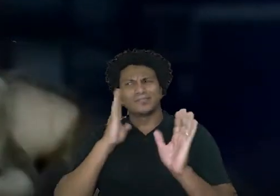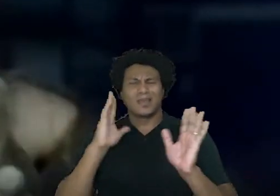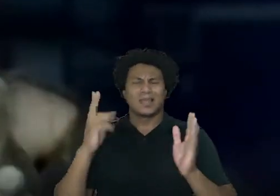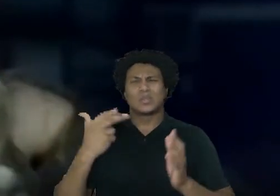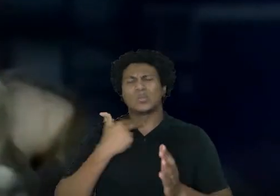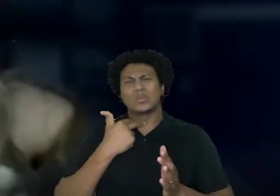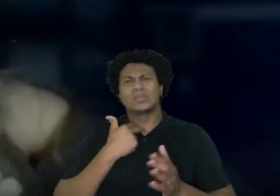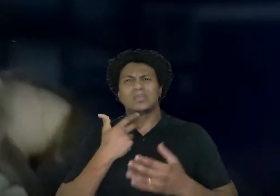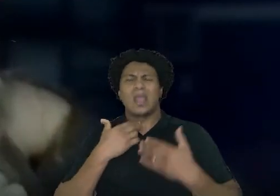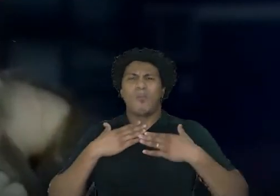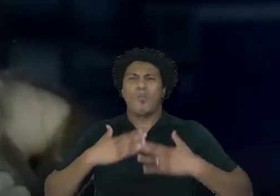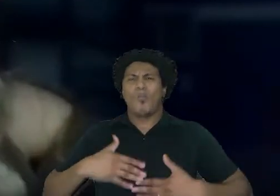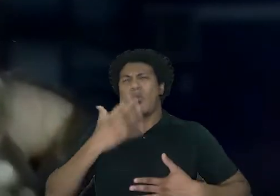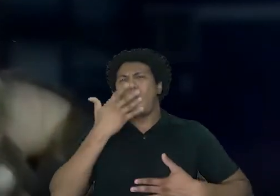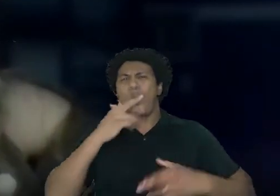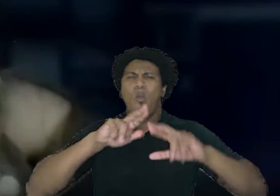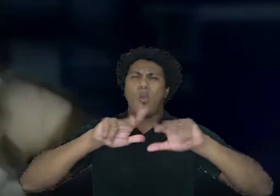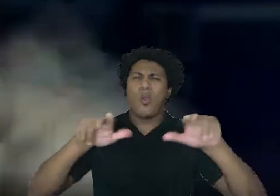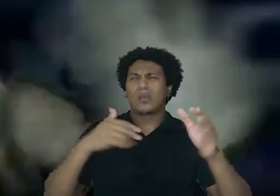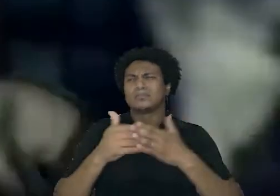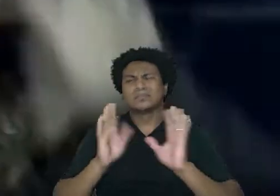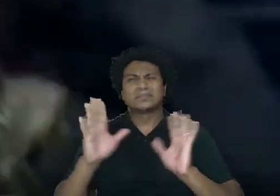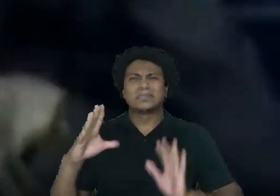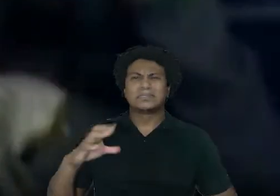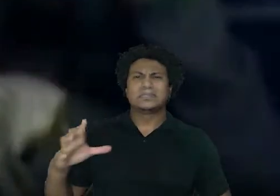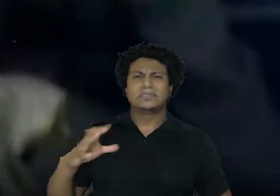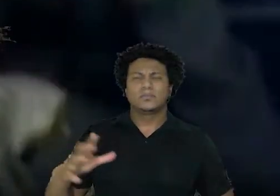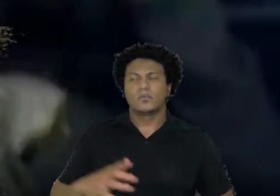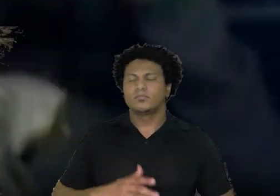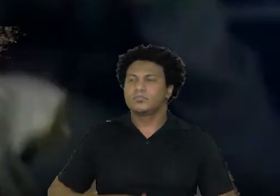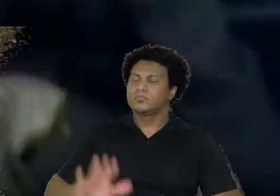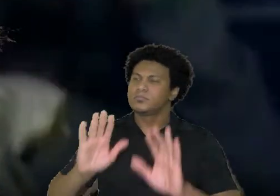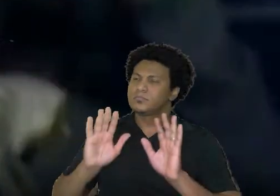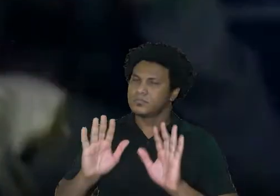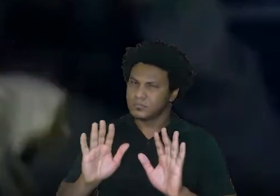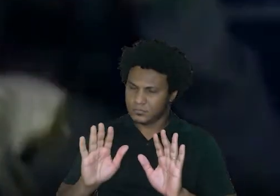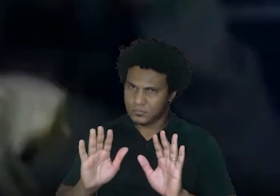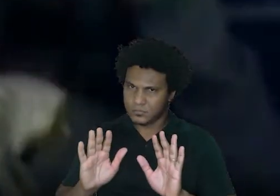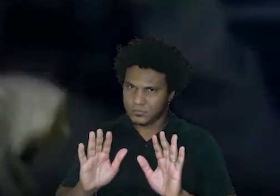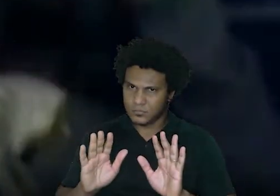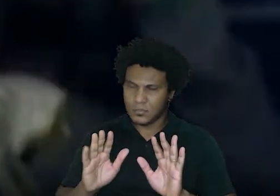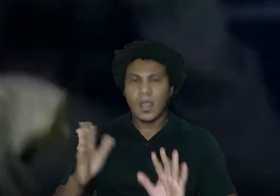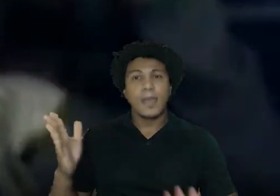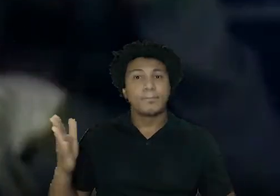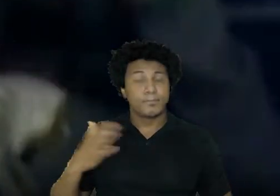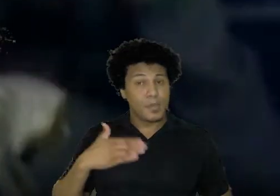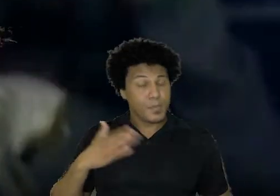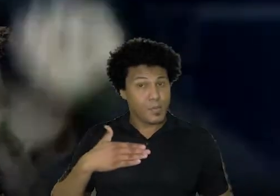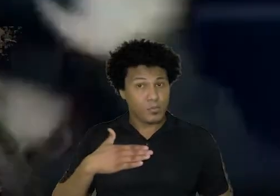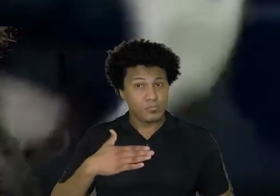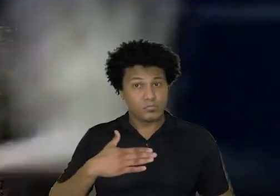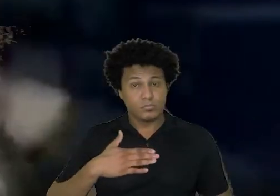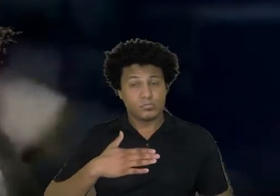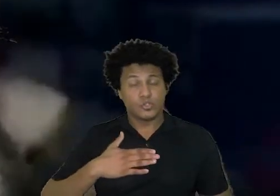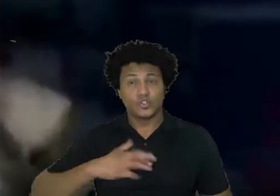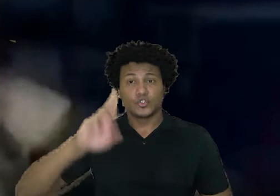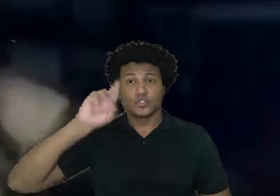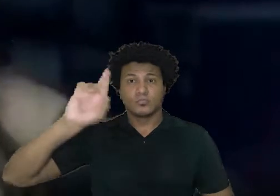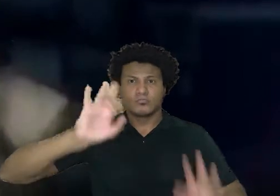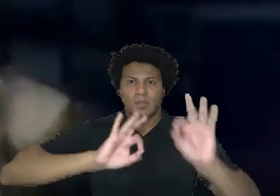bora. Aí ele falou, mas tu quer que eu faça montada? Mas tem todos os códigos de ética, não sei o quê, que não pode usar roupa colorida, que não